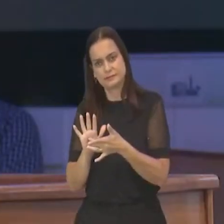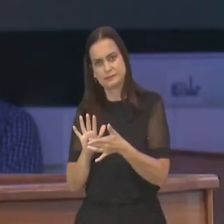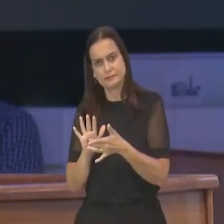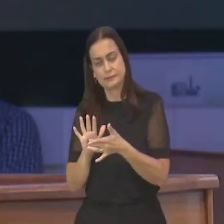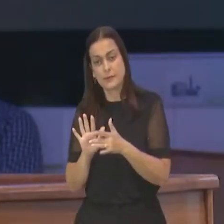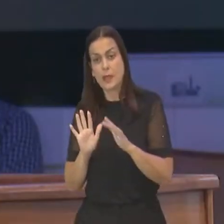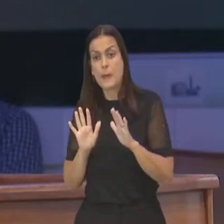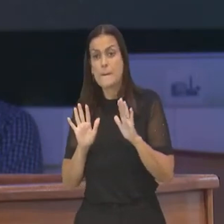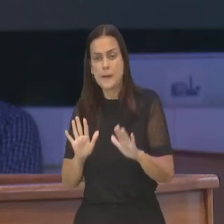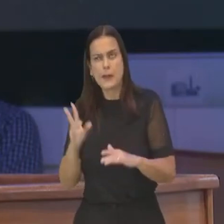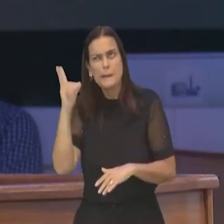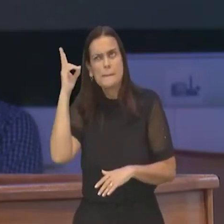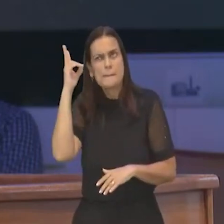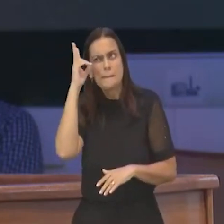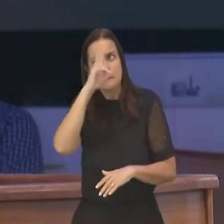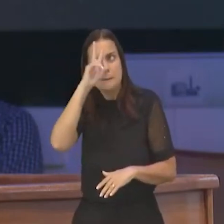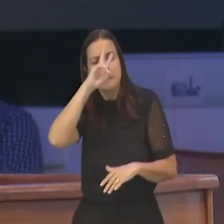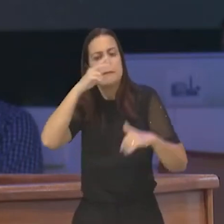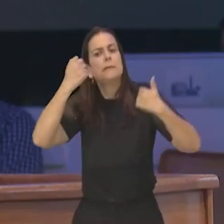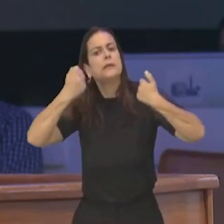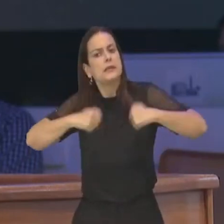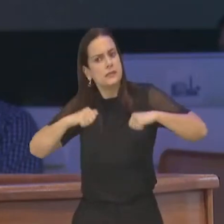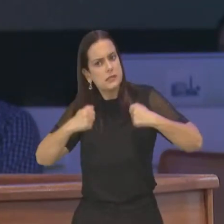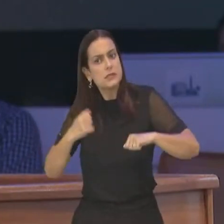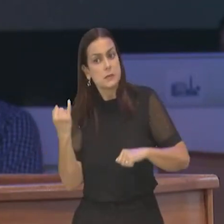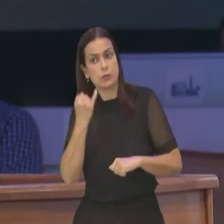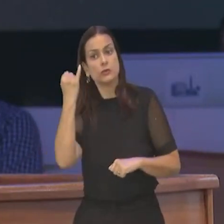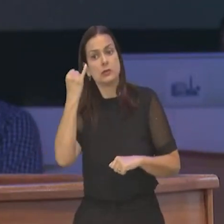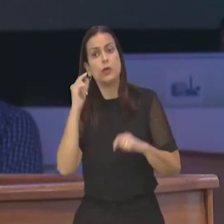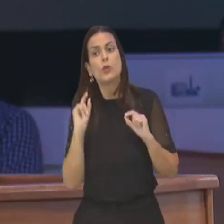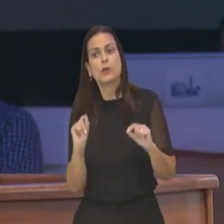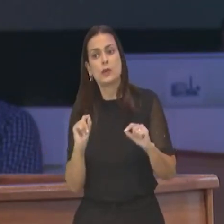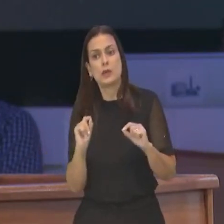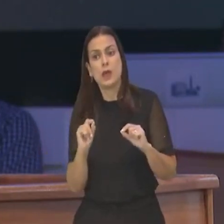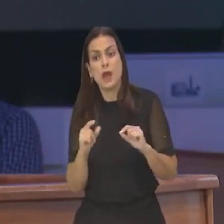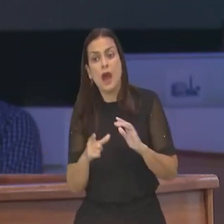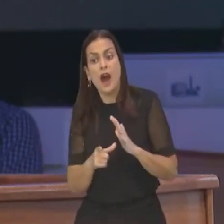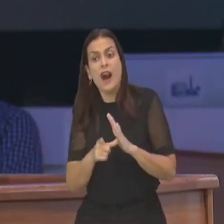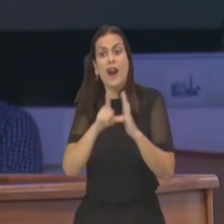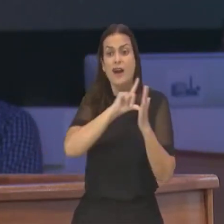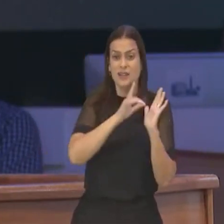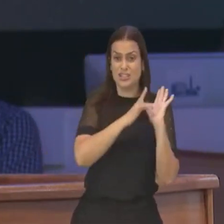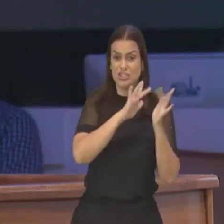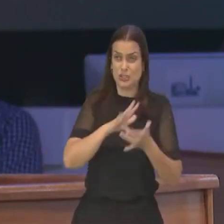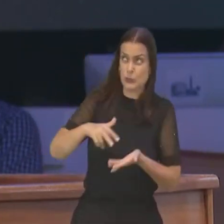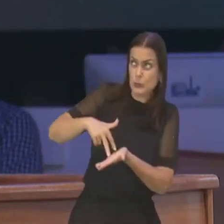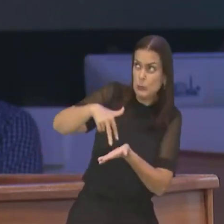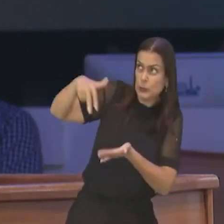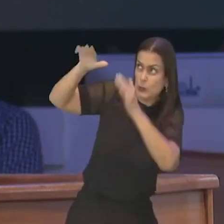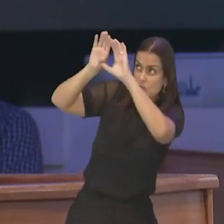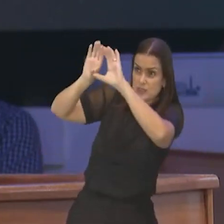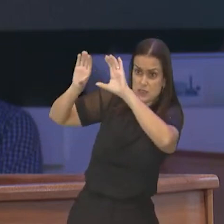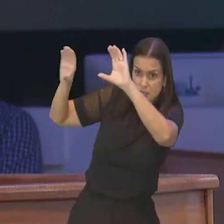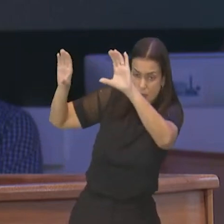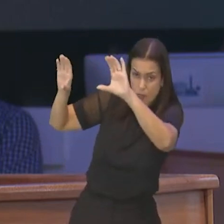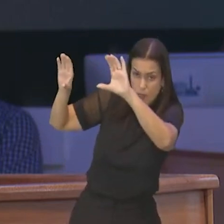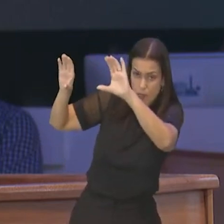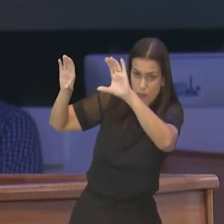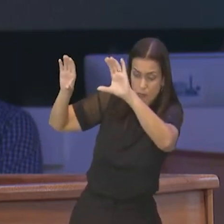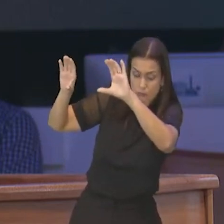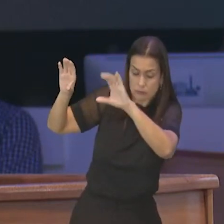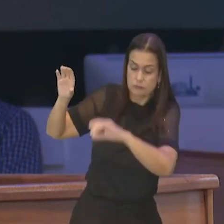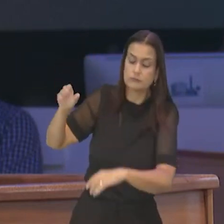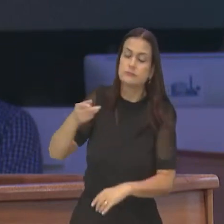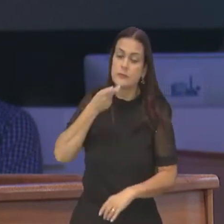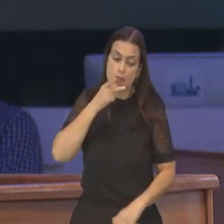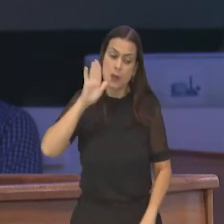Mas precisamos recordar, isso é muito importante, que Jesus Cristo, antes dele voltar aos céus, ele havia deixado uma